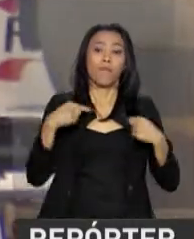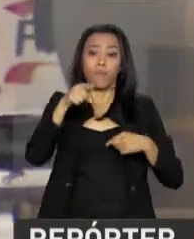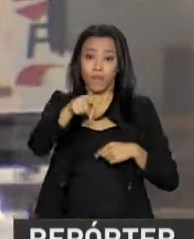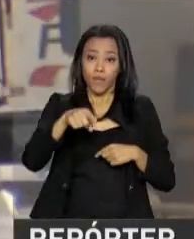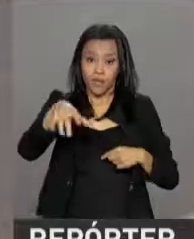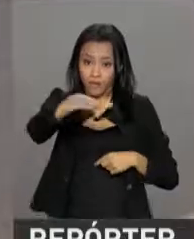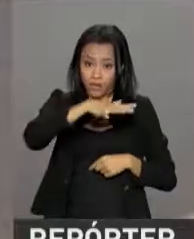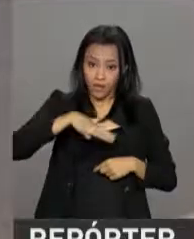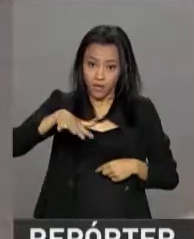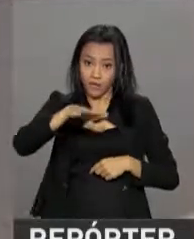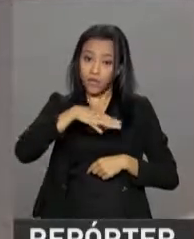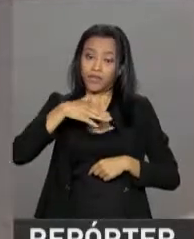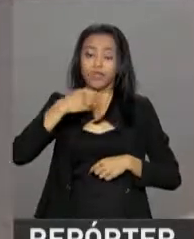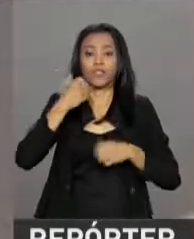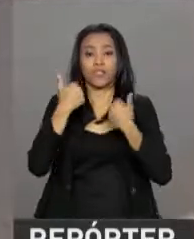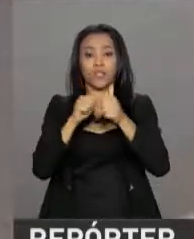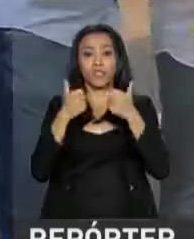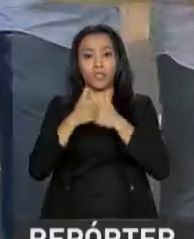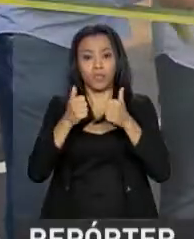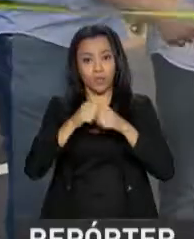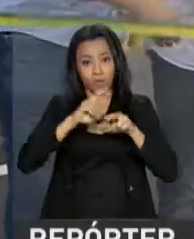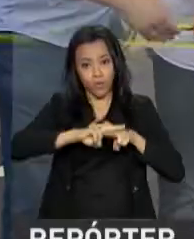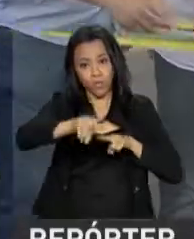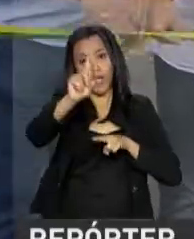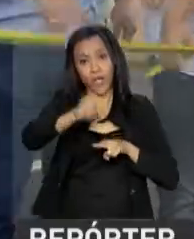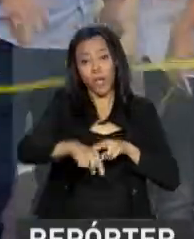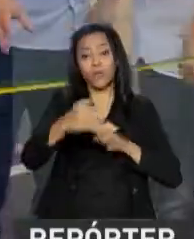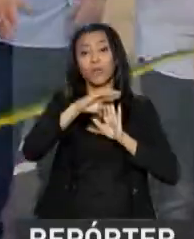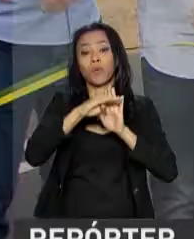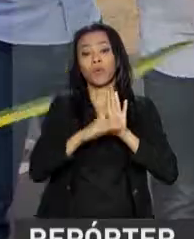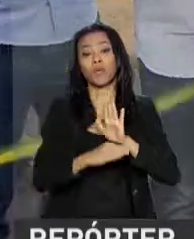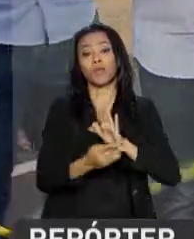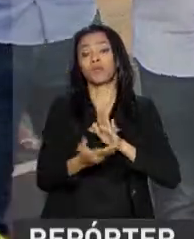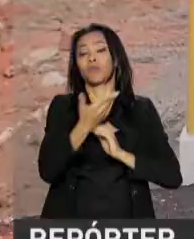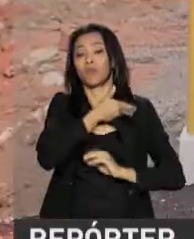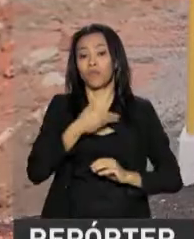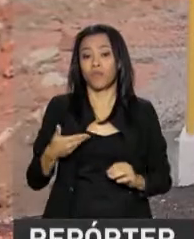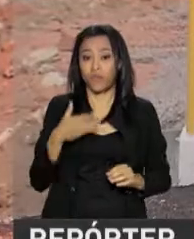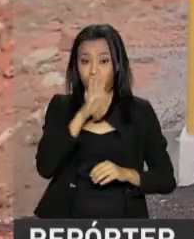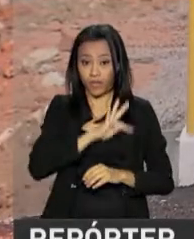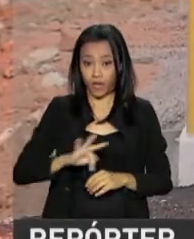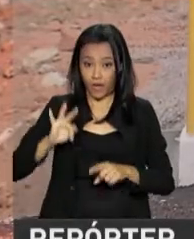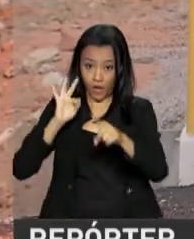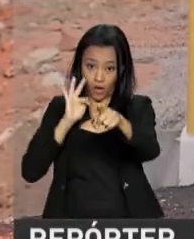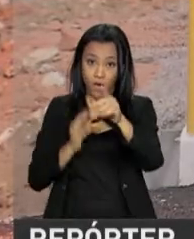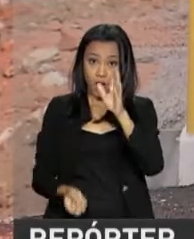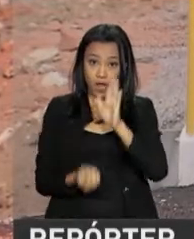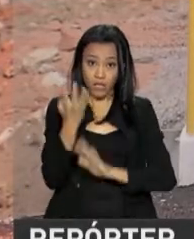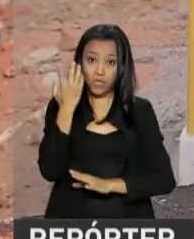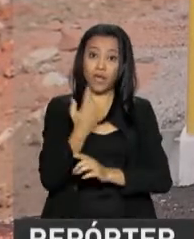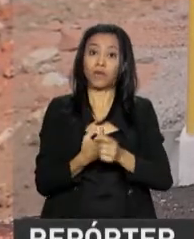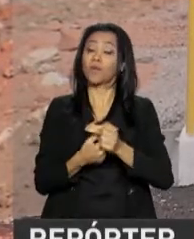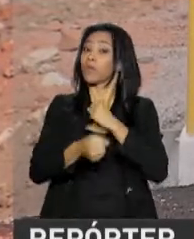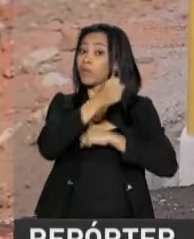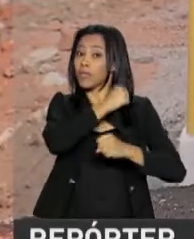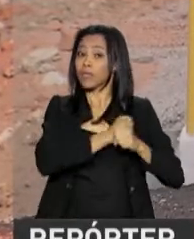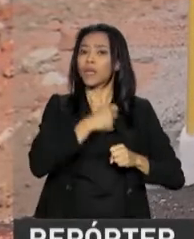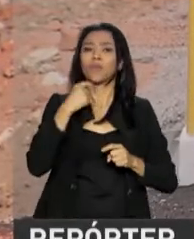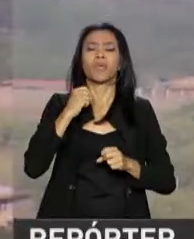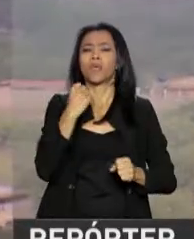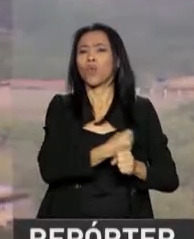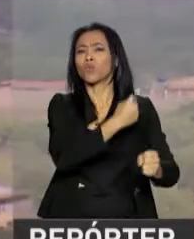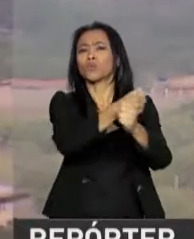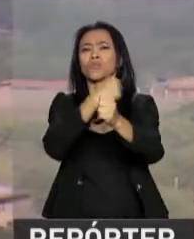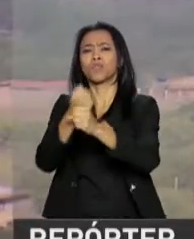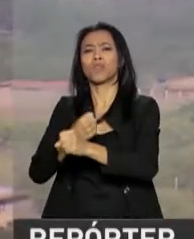de transportes fazem parte do programa avançar lançado pelo governo federal no ano passado para retomar projetos que estavam parados em todo o país